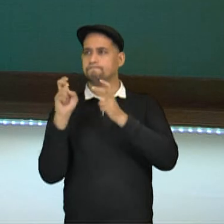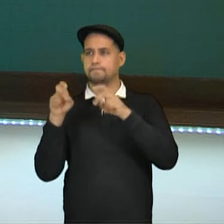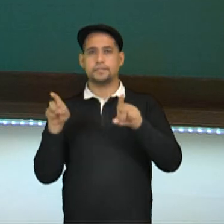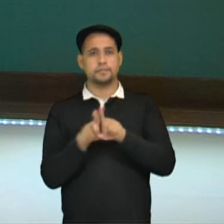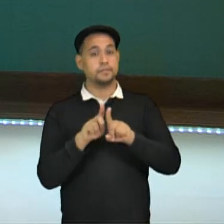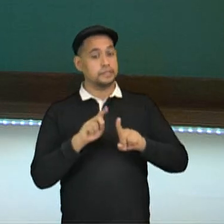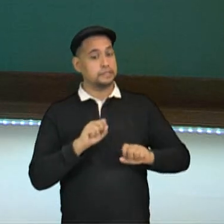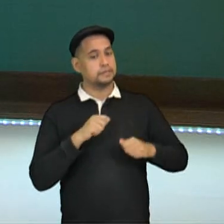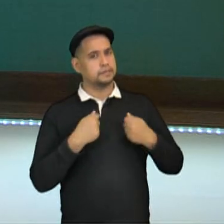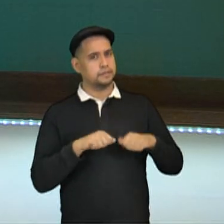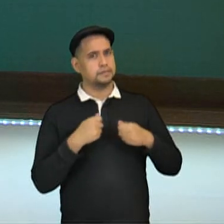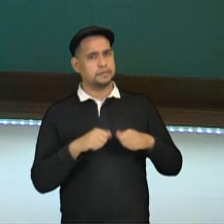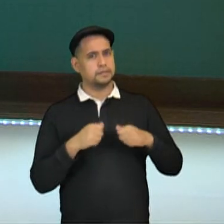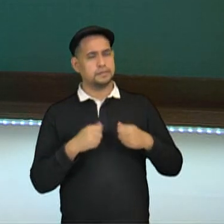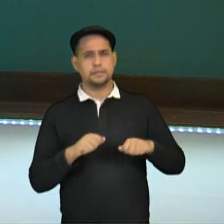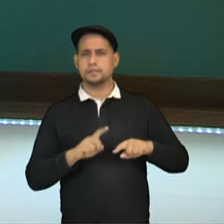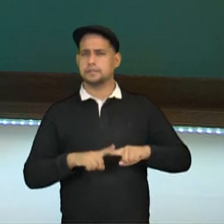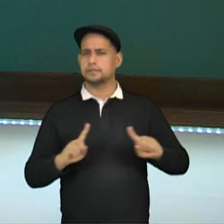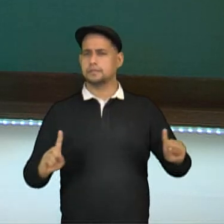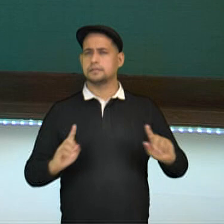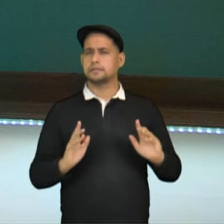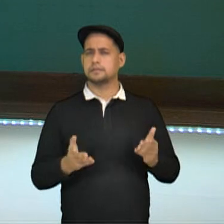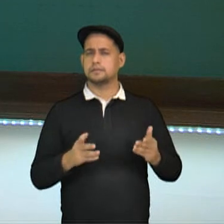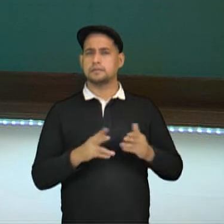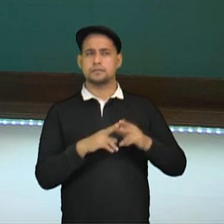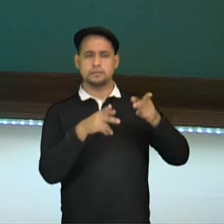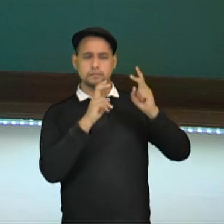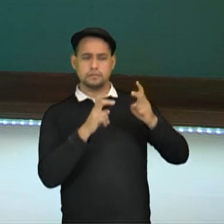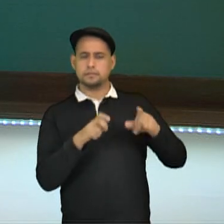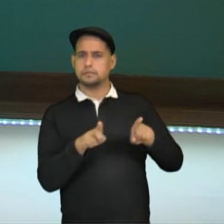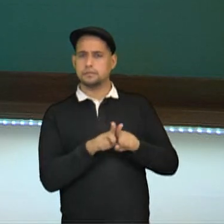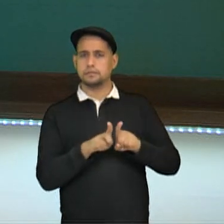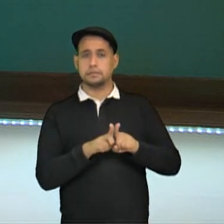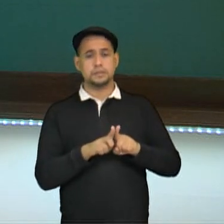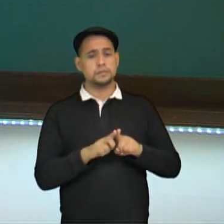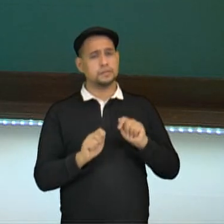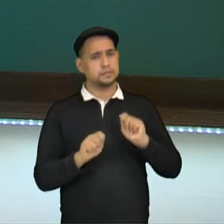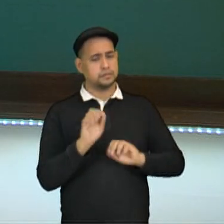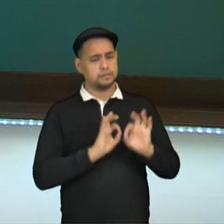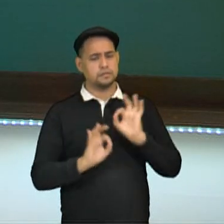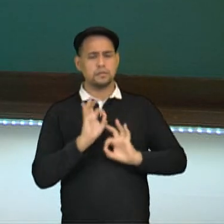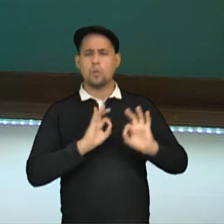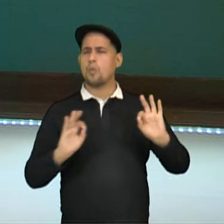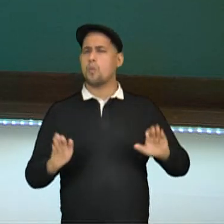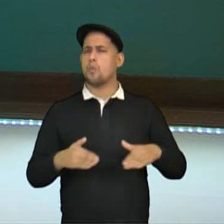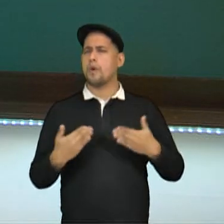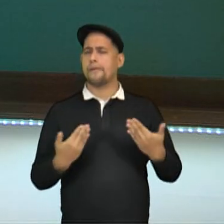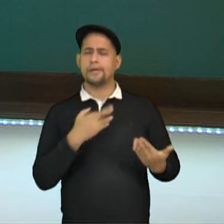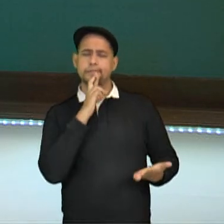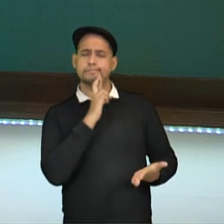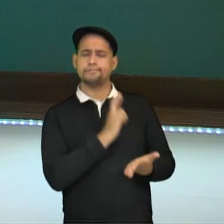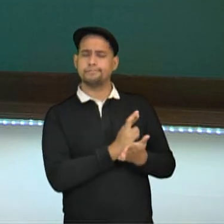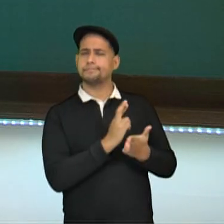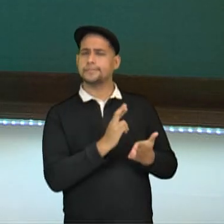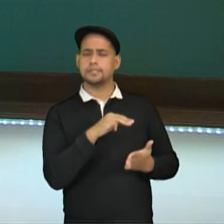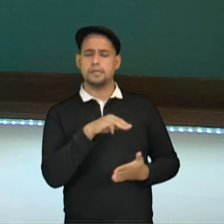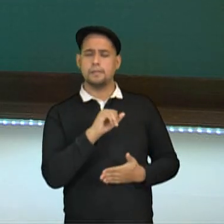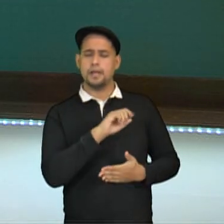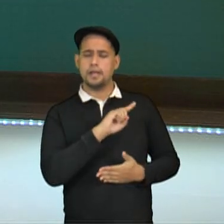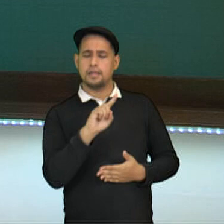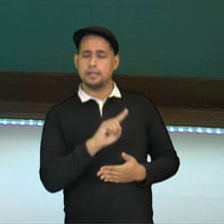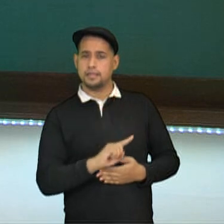essa condição. Então, aqui, verificada a condição, qual será o resultado dessa